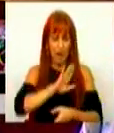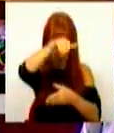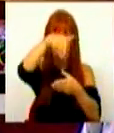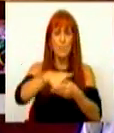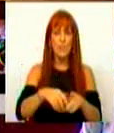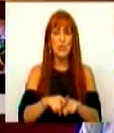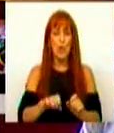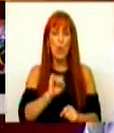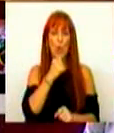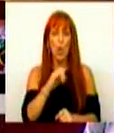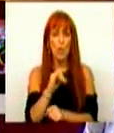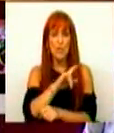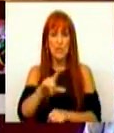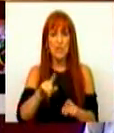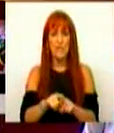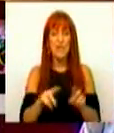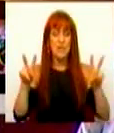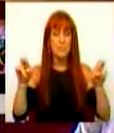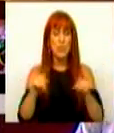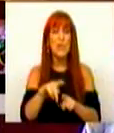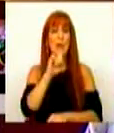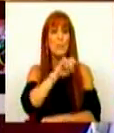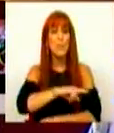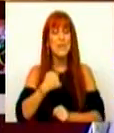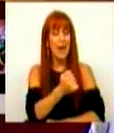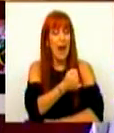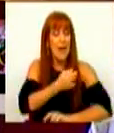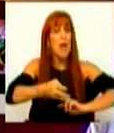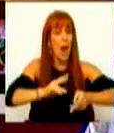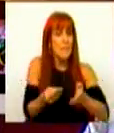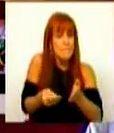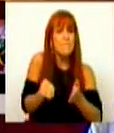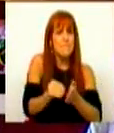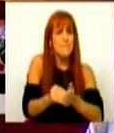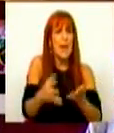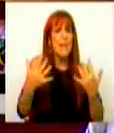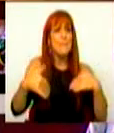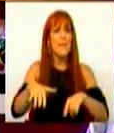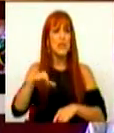no Código Civil a menção expressa à possibilidade da residência alternada.